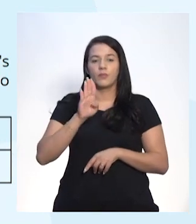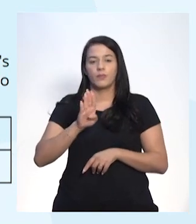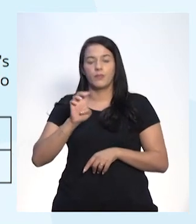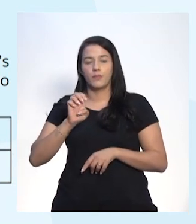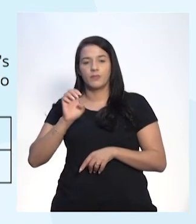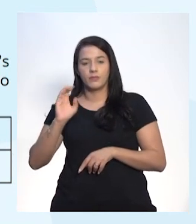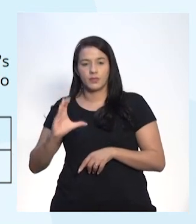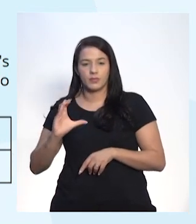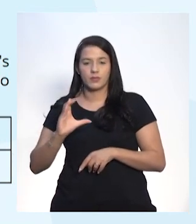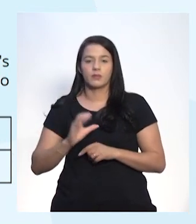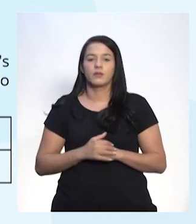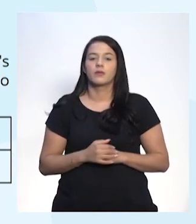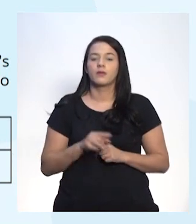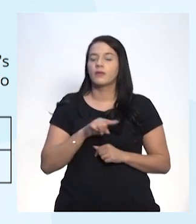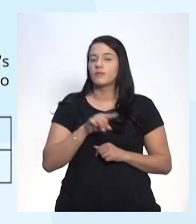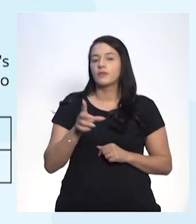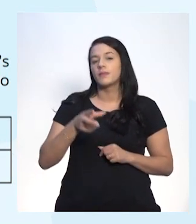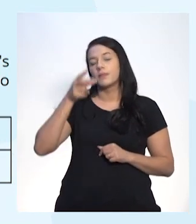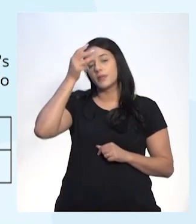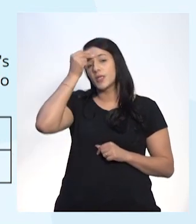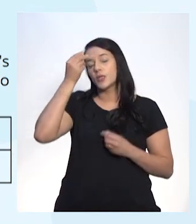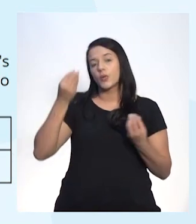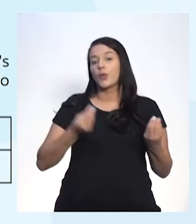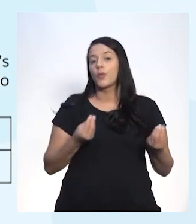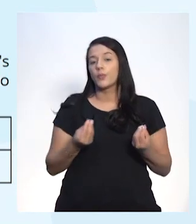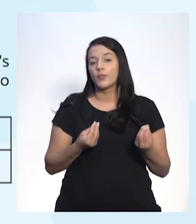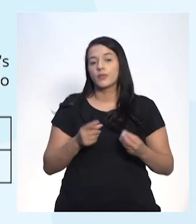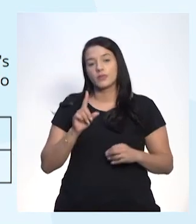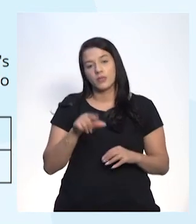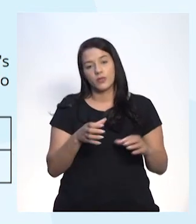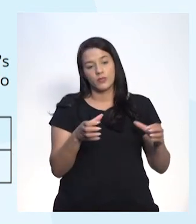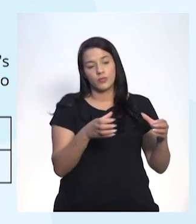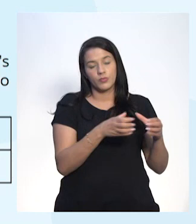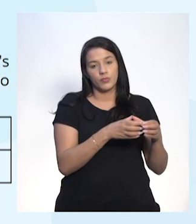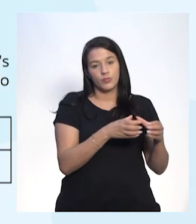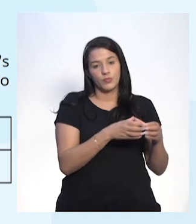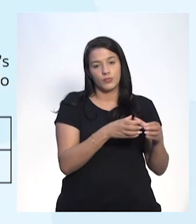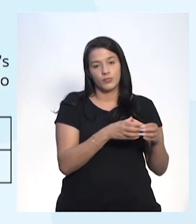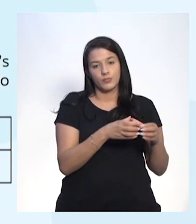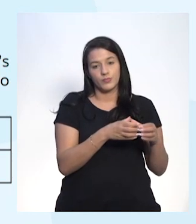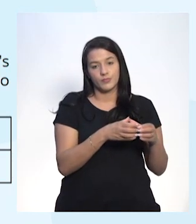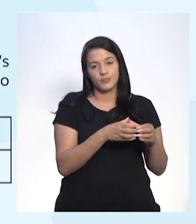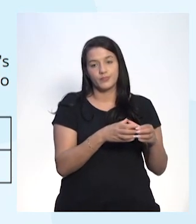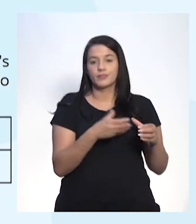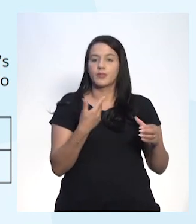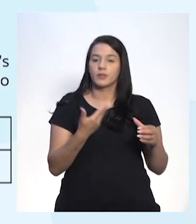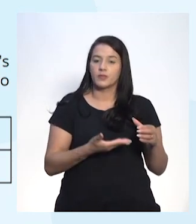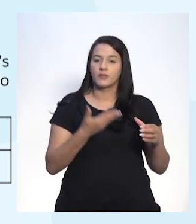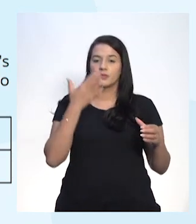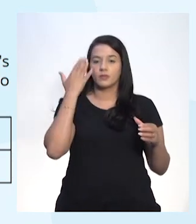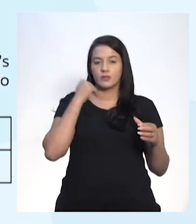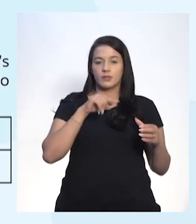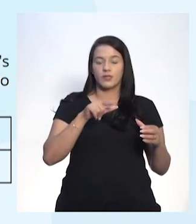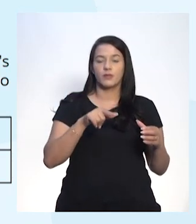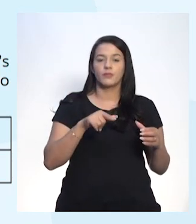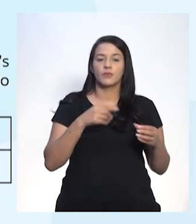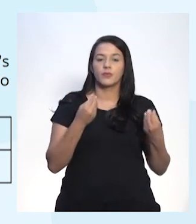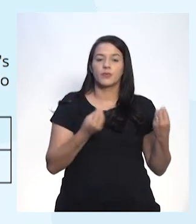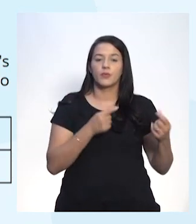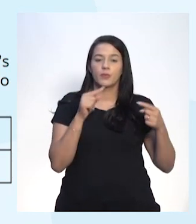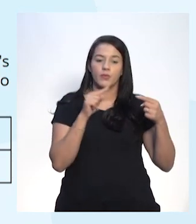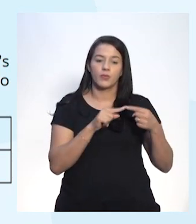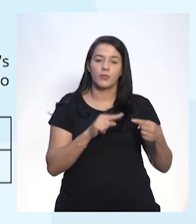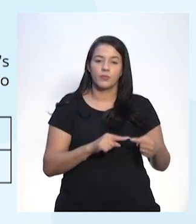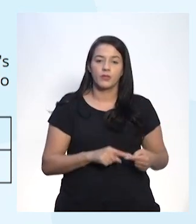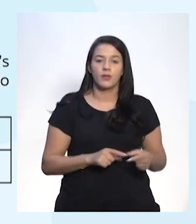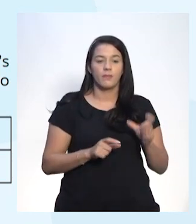maneira de você memorizar. Como é que você memoriza isso? Você memoriza o grupo. Então, você fala large surface. Né? Então, você já consegue combinar qual